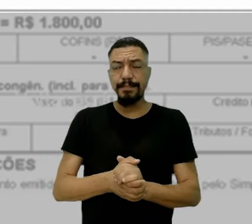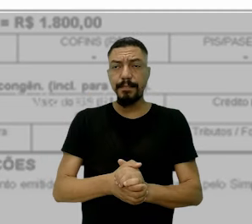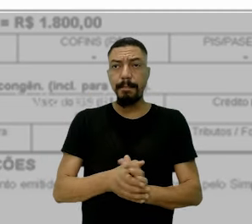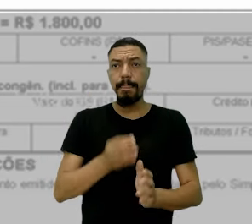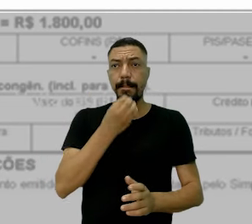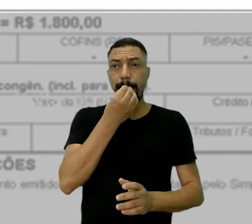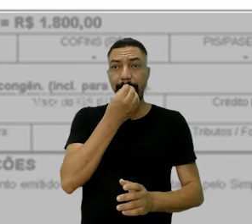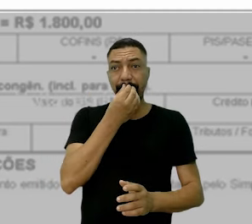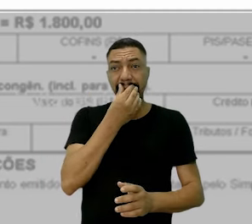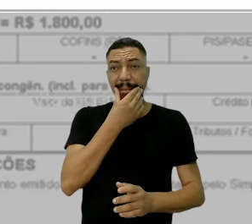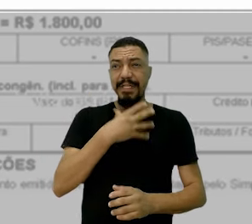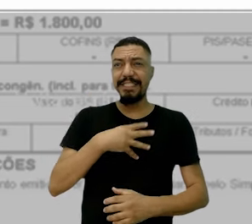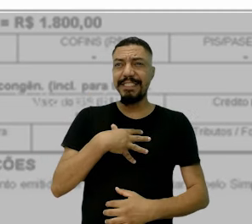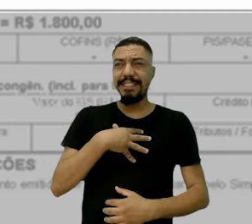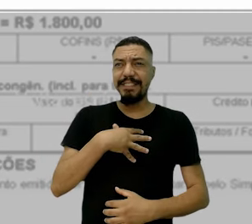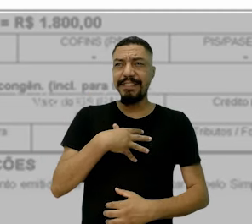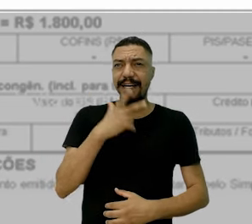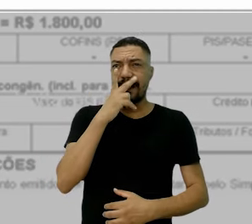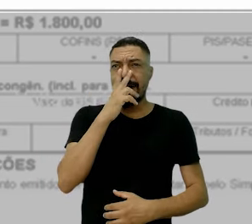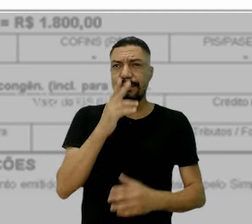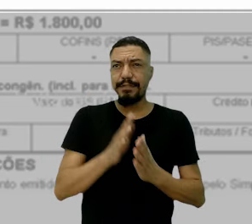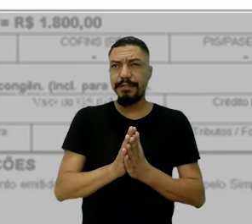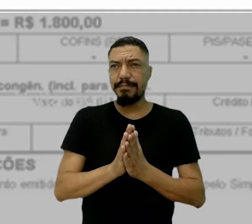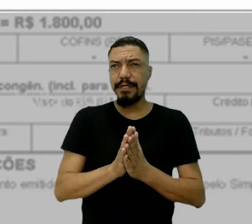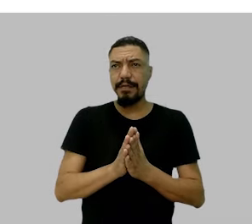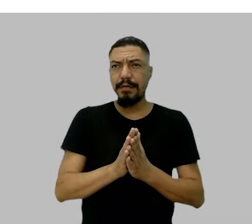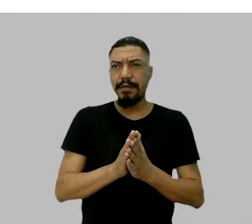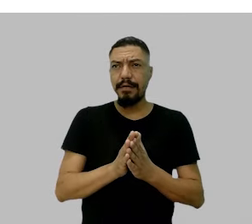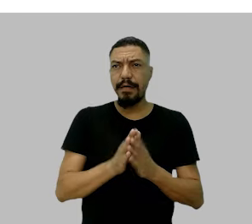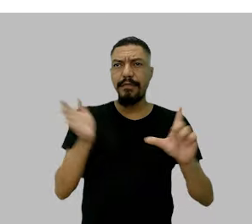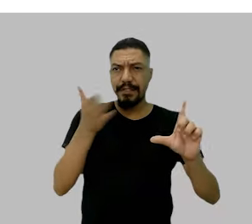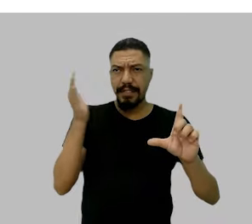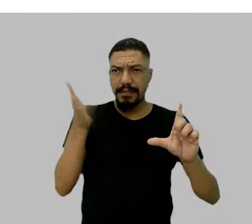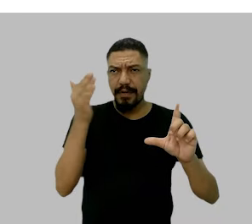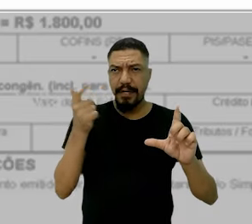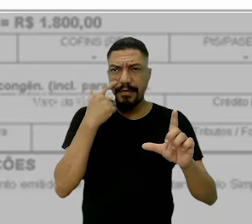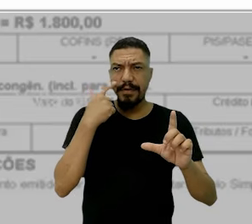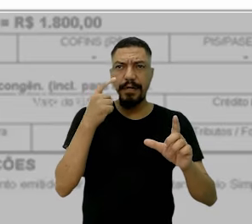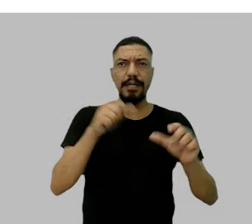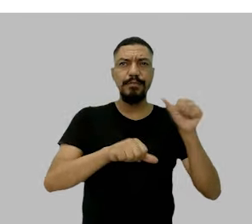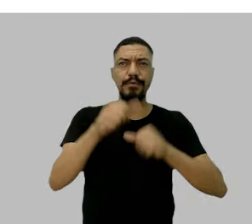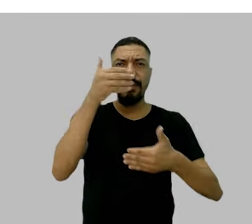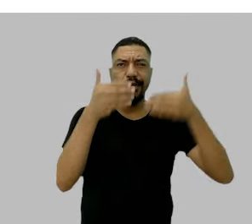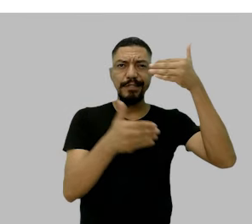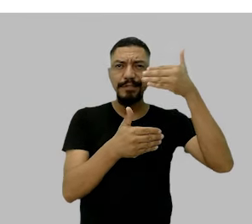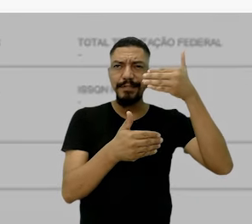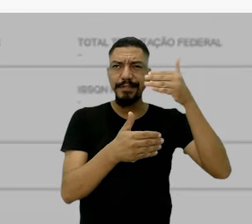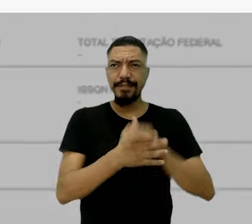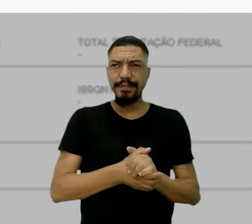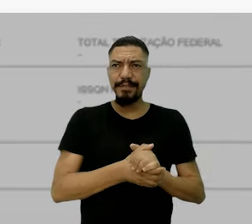favor, que aqui tem os... eu acho que eu... Passa um para frente, deixa eu ver se eu tirei da